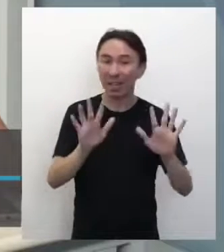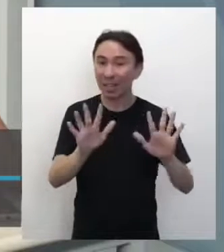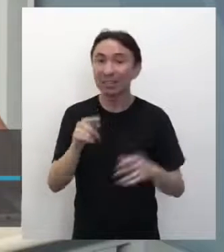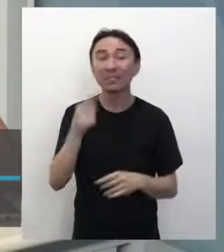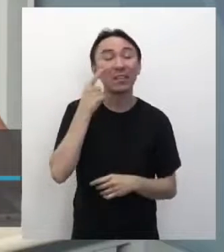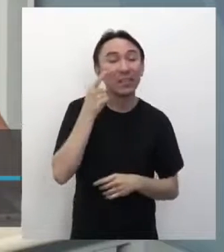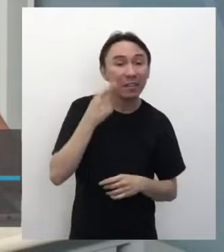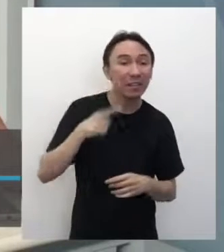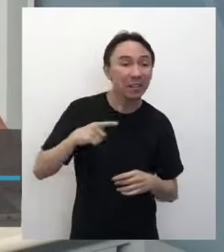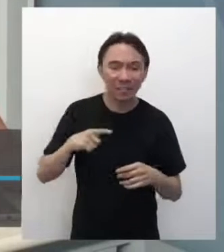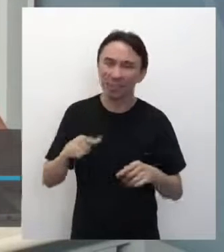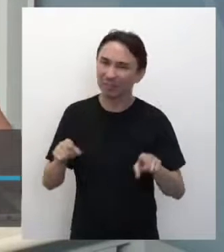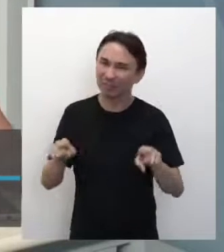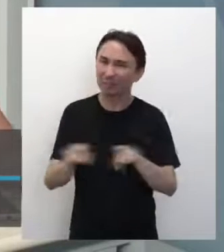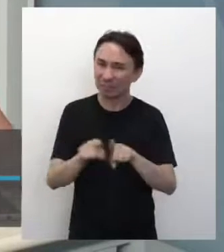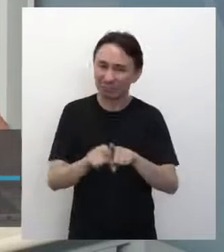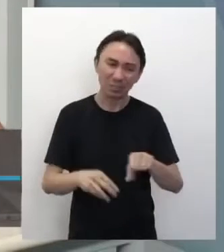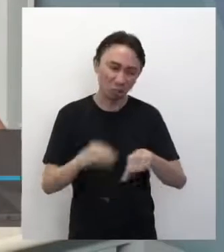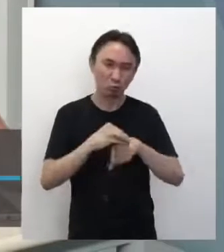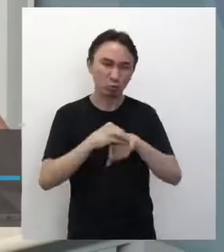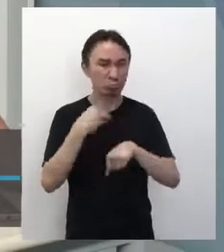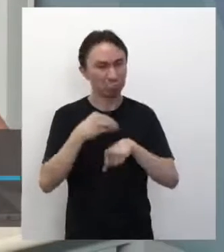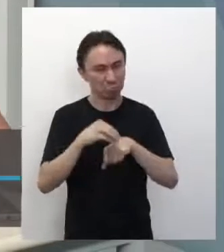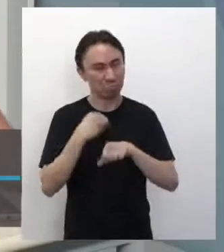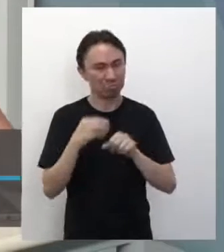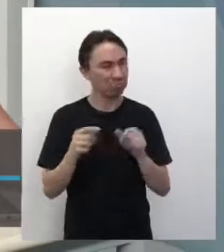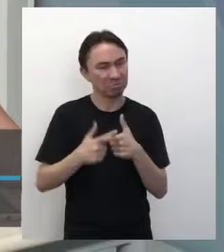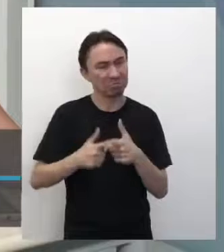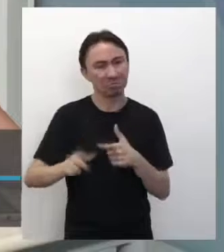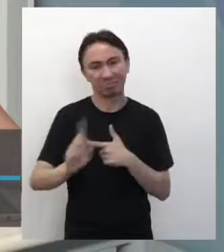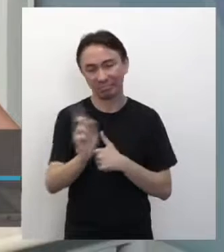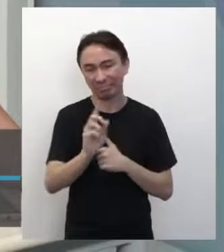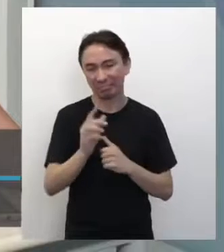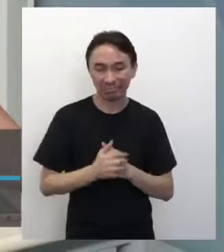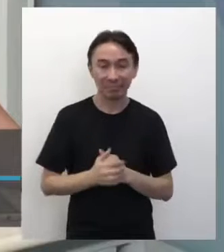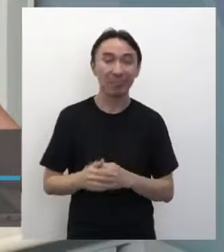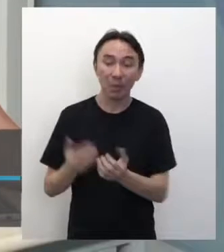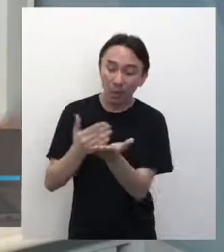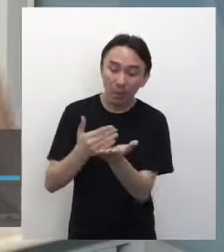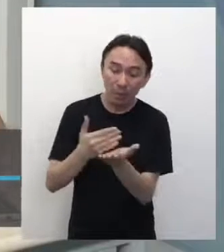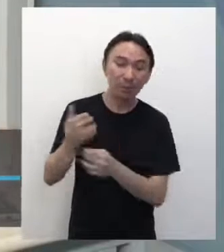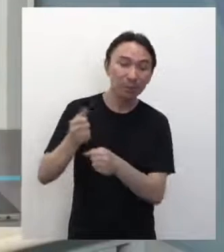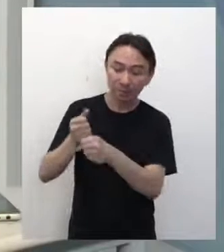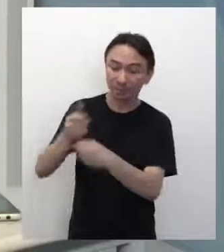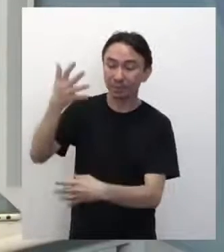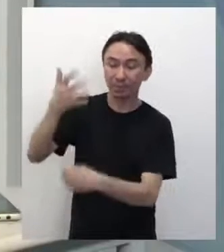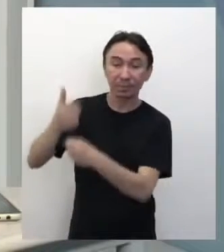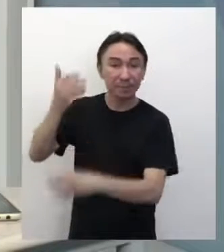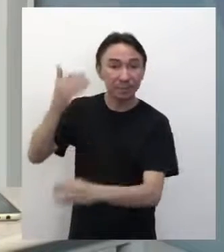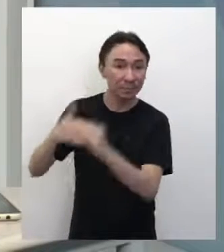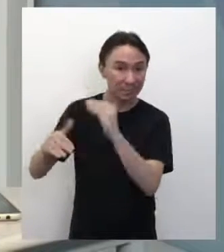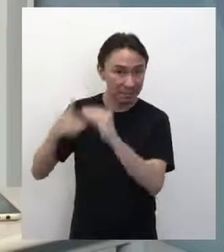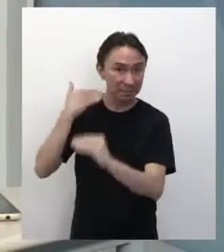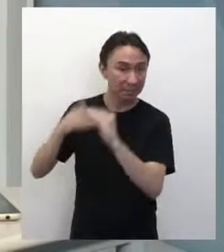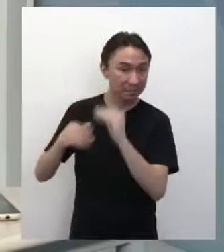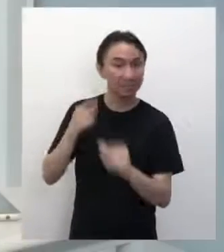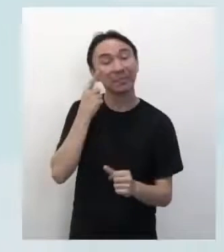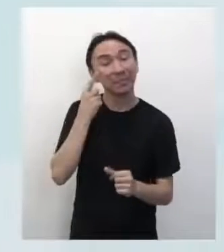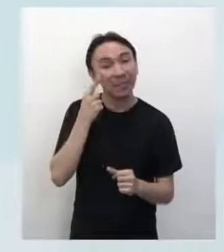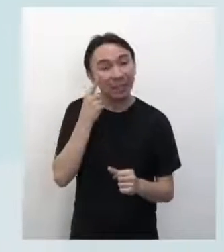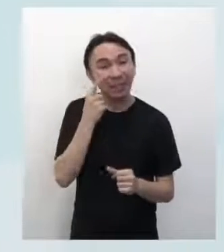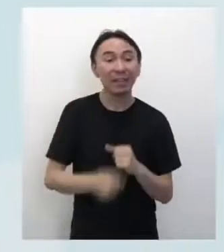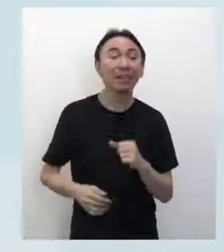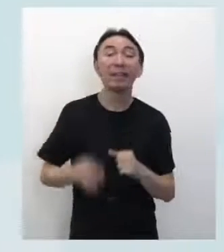e vai comentar aqui comigo e não tem problema. E a gente vai começar com o nosso chat, contando aqui para o professor Anderson como